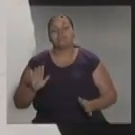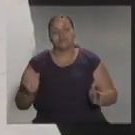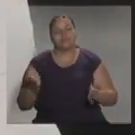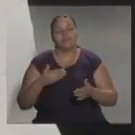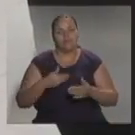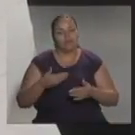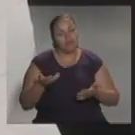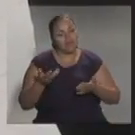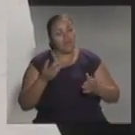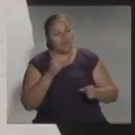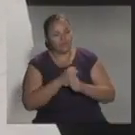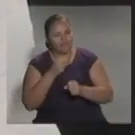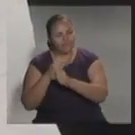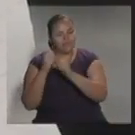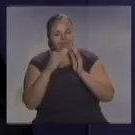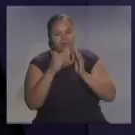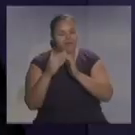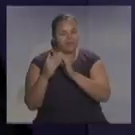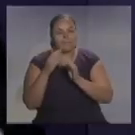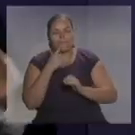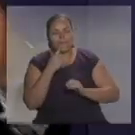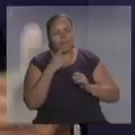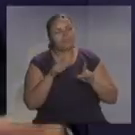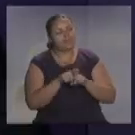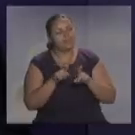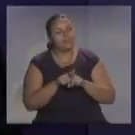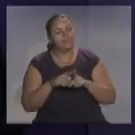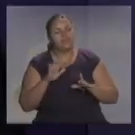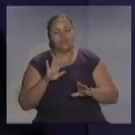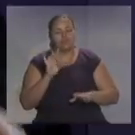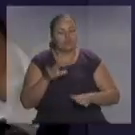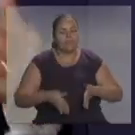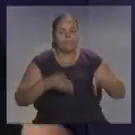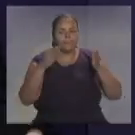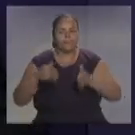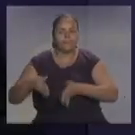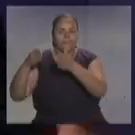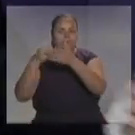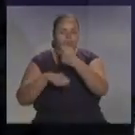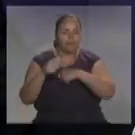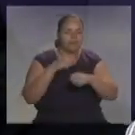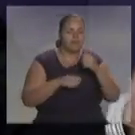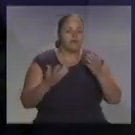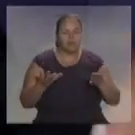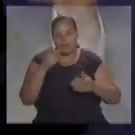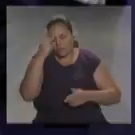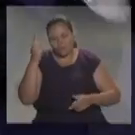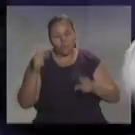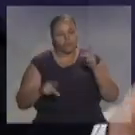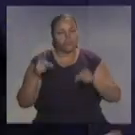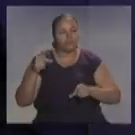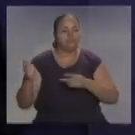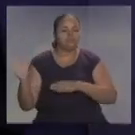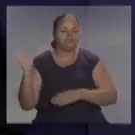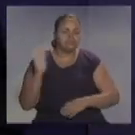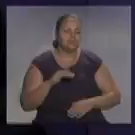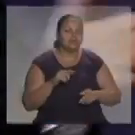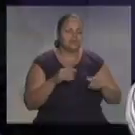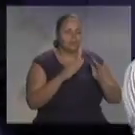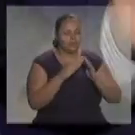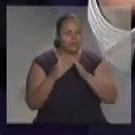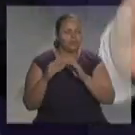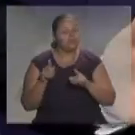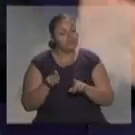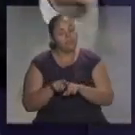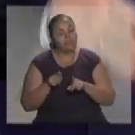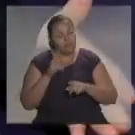com a construção de moradias. Moradias, né? Exatamente, porque não é só a questão dos prédios comerciais, mas nós precisamos trazer a população para ali. Isso